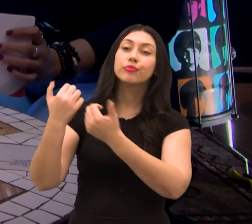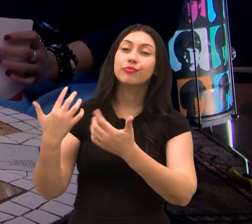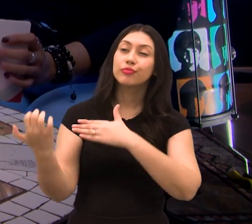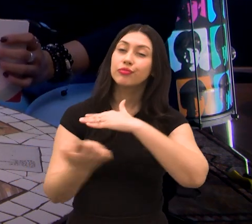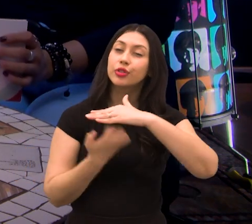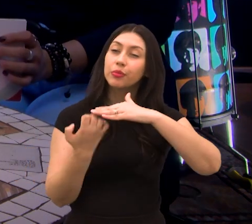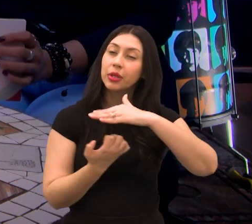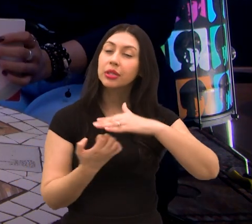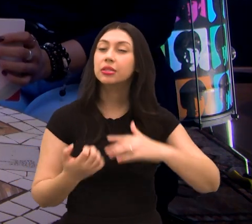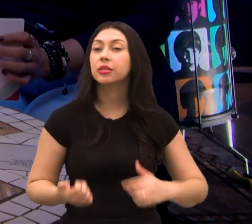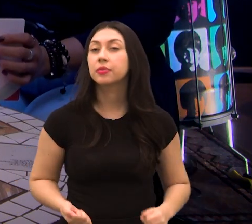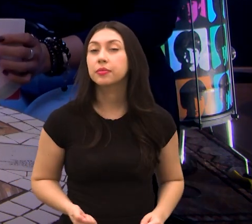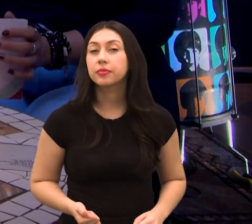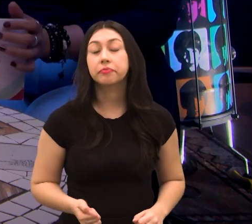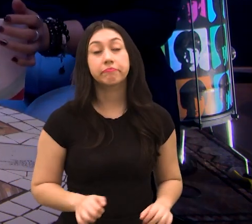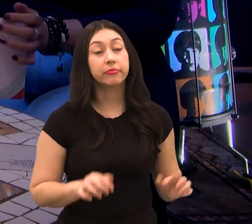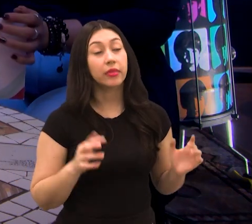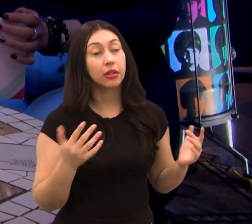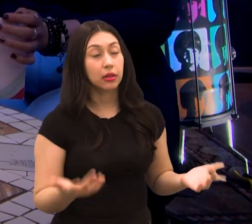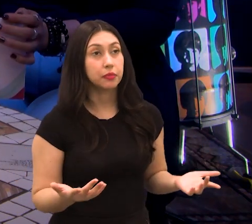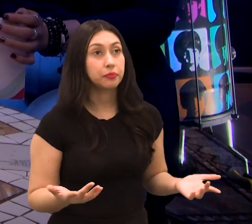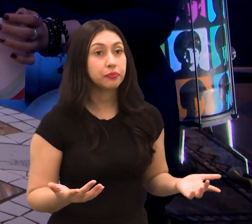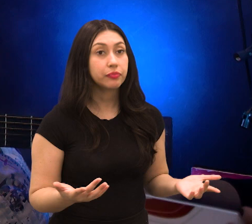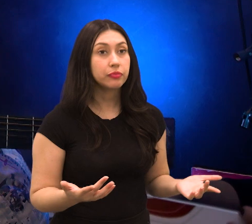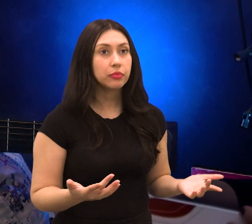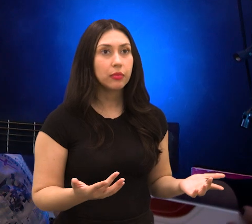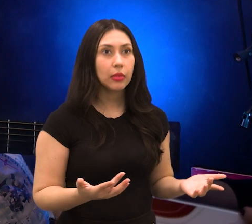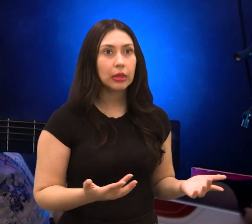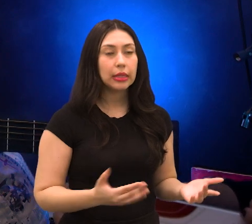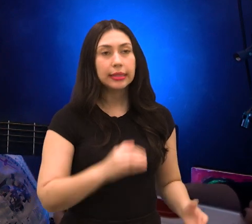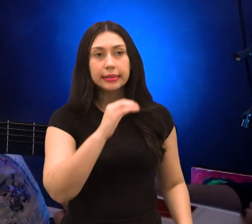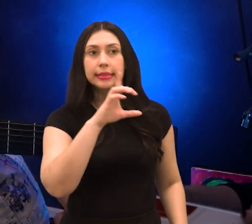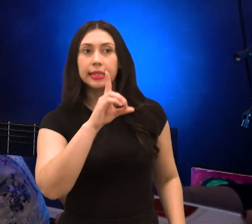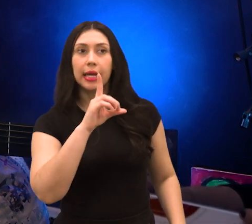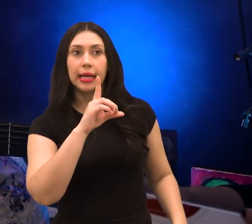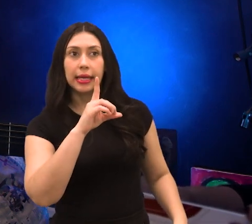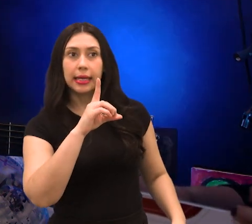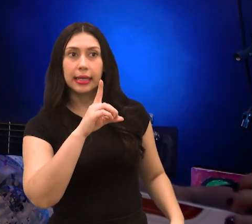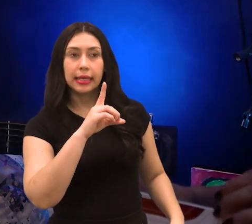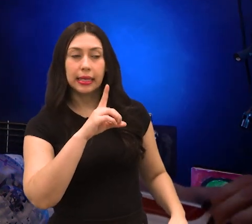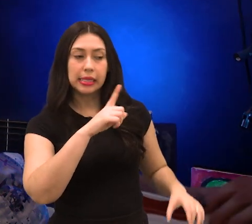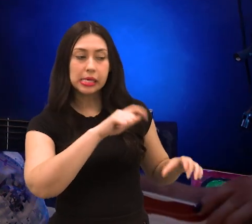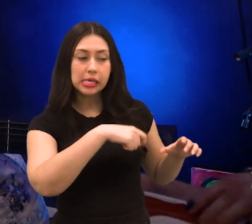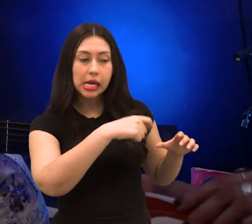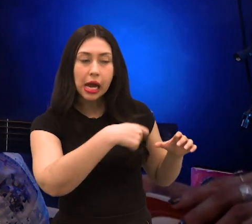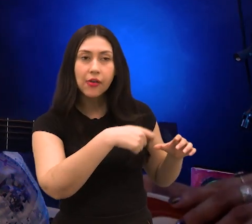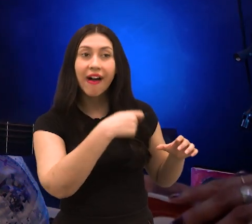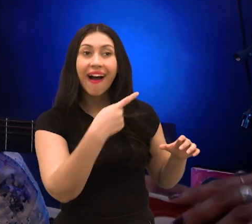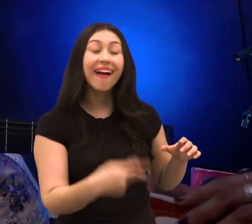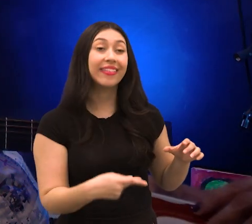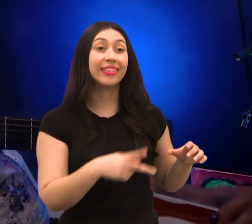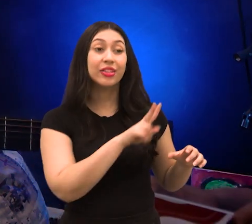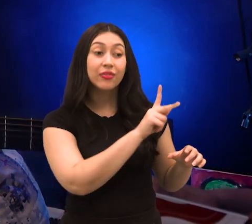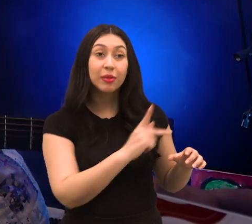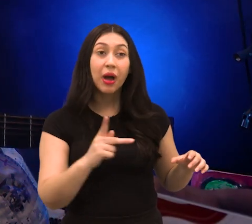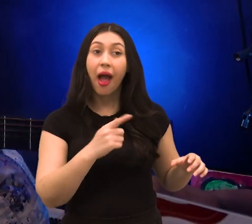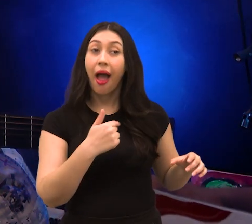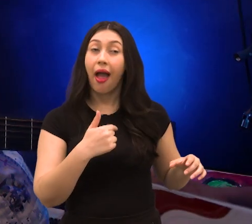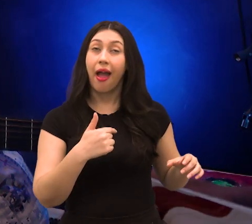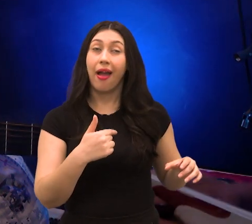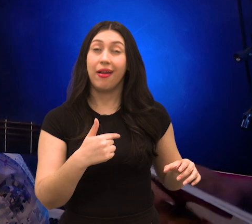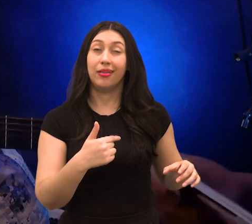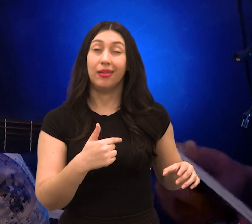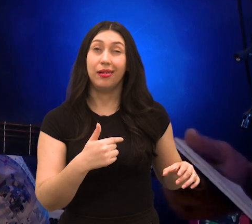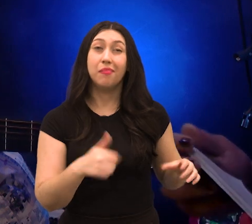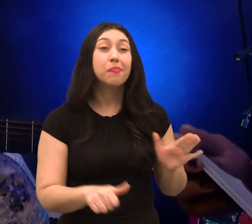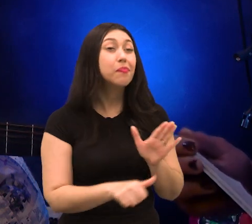gravadora também para gravar esses discos independentes. Tá, vamos lá. Então, assim, gravar discos. Eu fui aqui no Vale do Paraíba